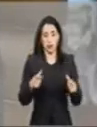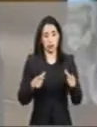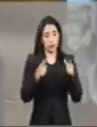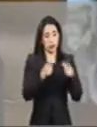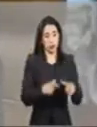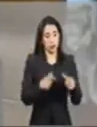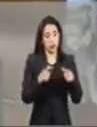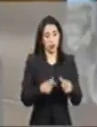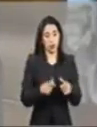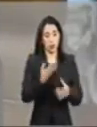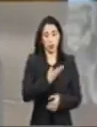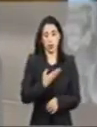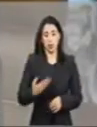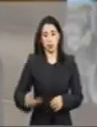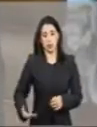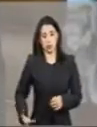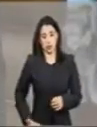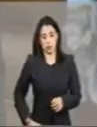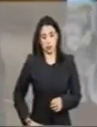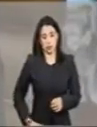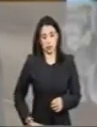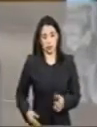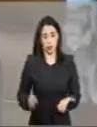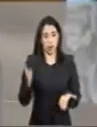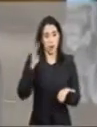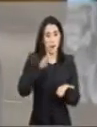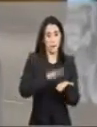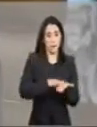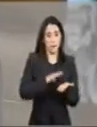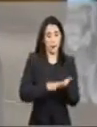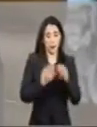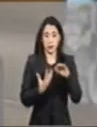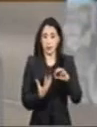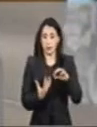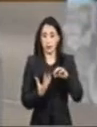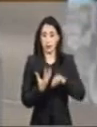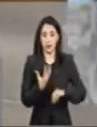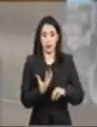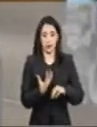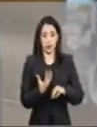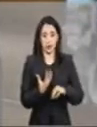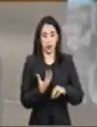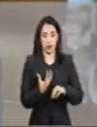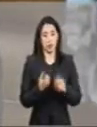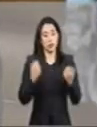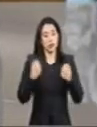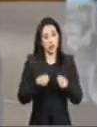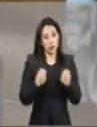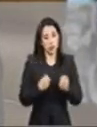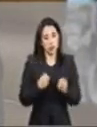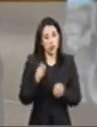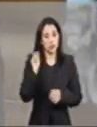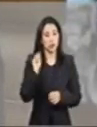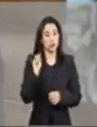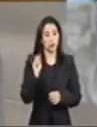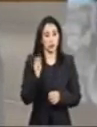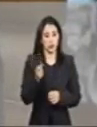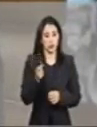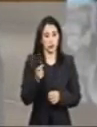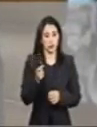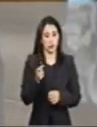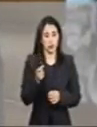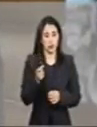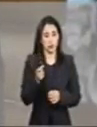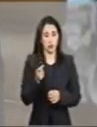foro conferida a membros do Congresso Nacional. Necessário, portanto, perquirir se, no